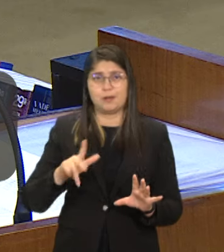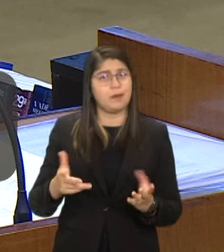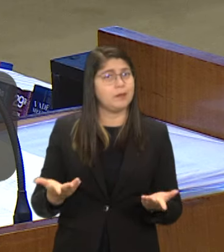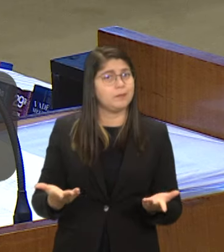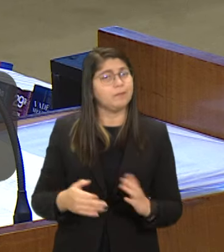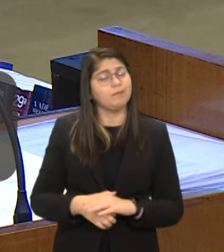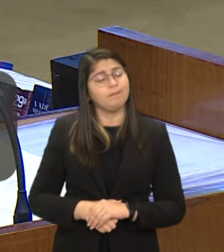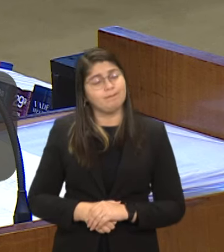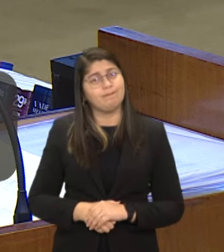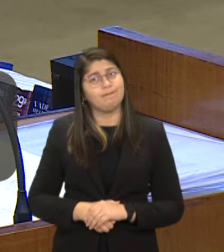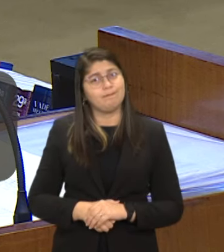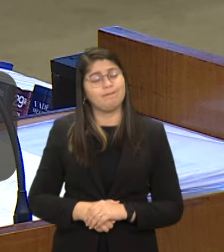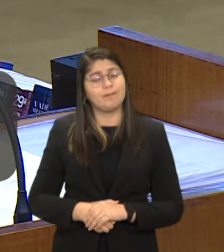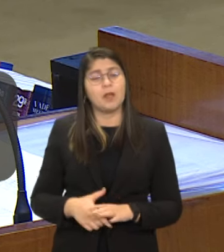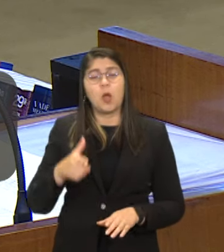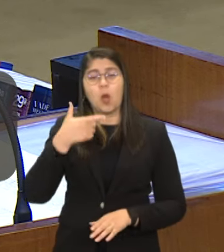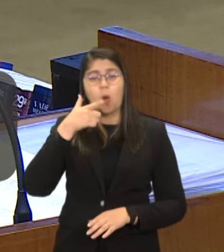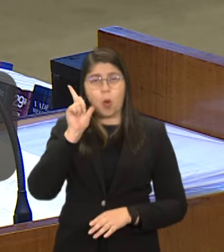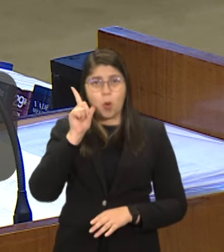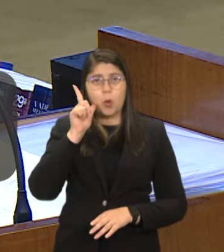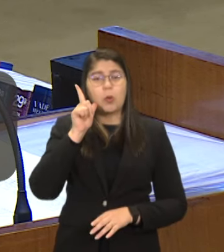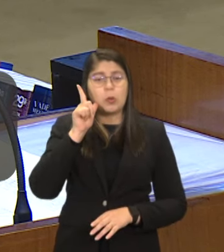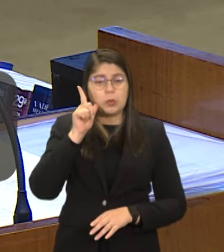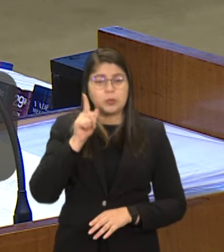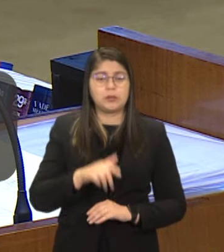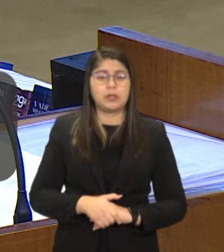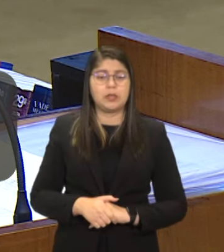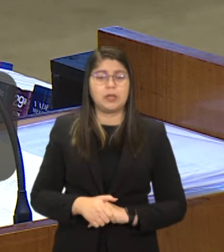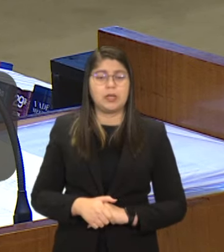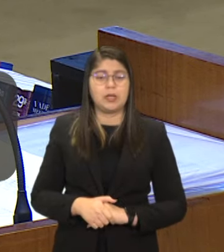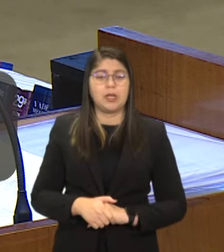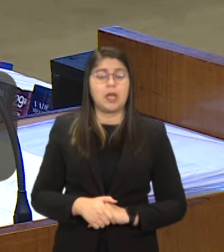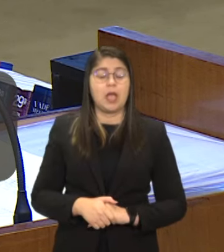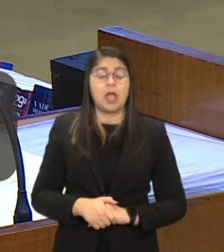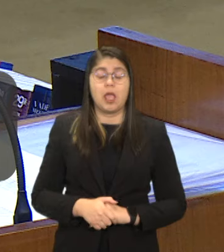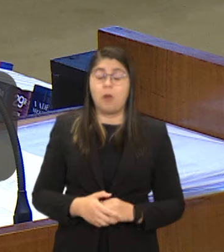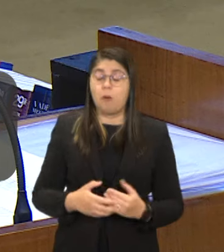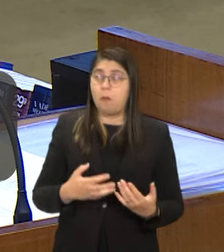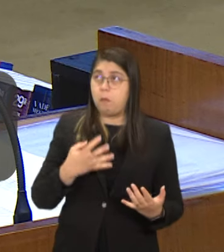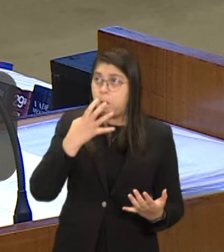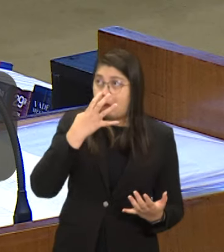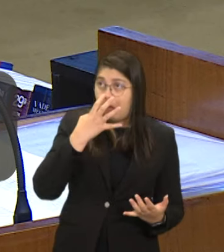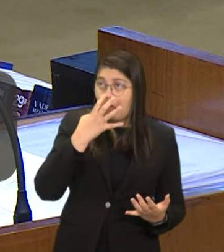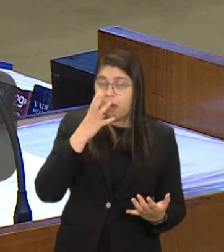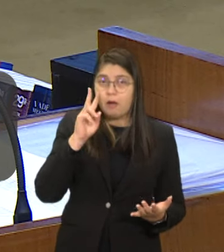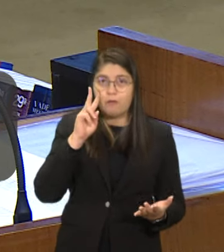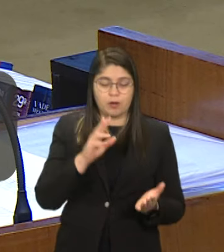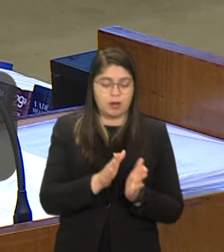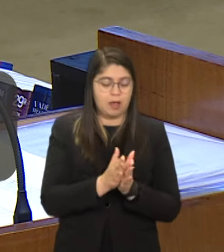que ontem, ministro Barroso, tomado por enorme perplexidade, fui ler a Bíblia